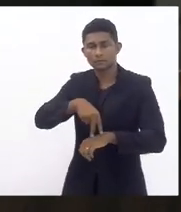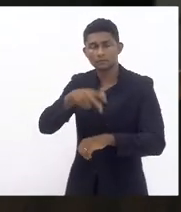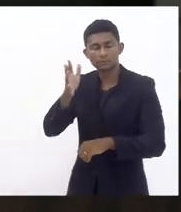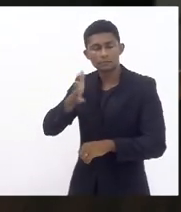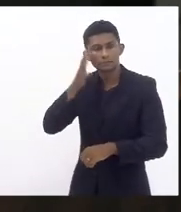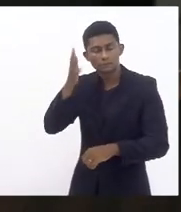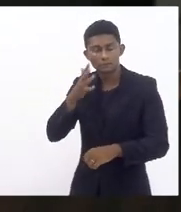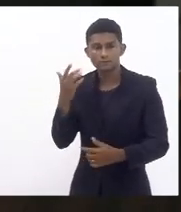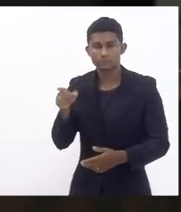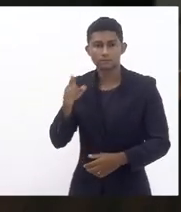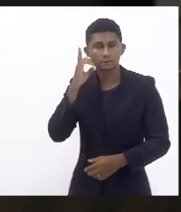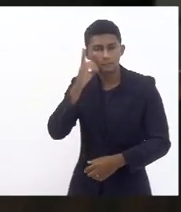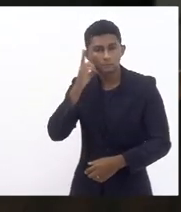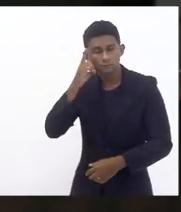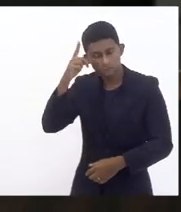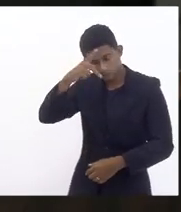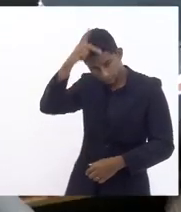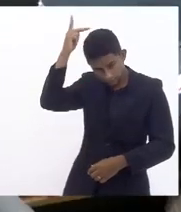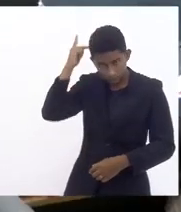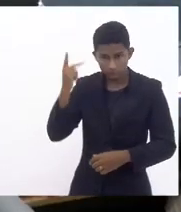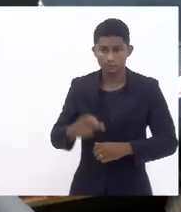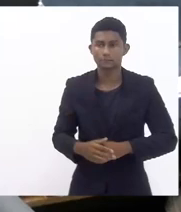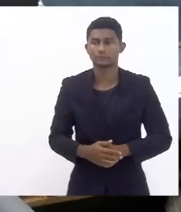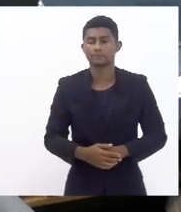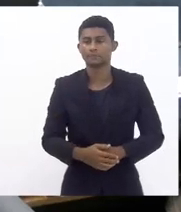deputado Luiz Paulo.